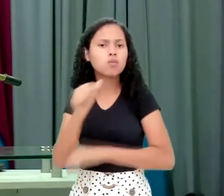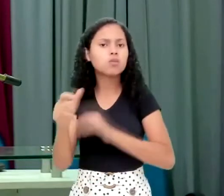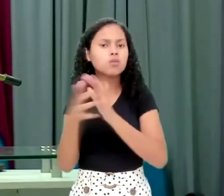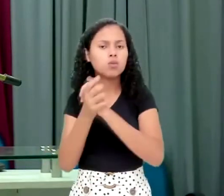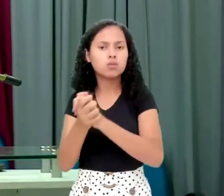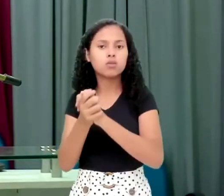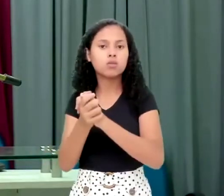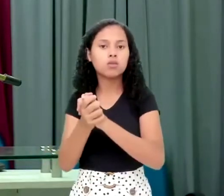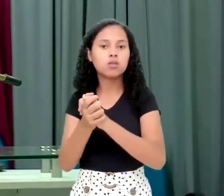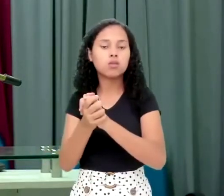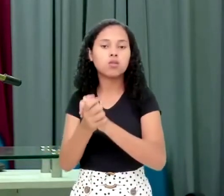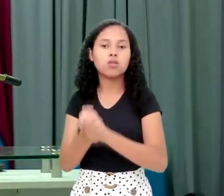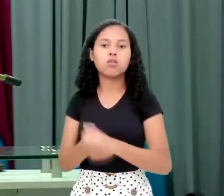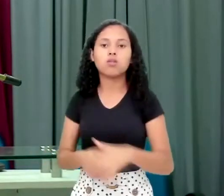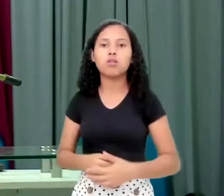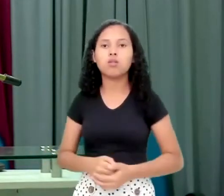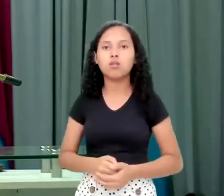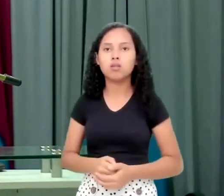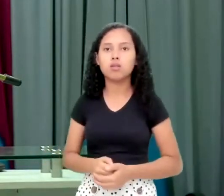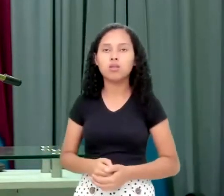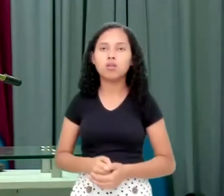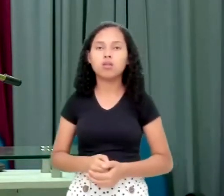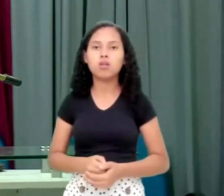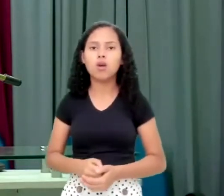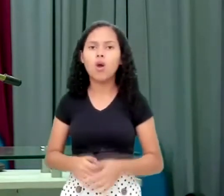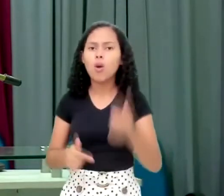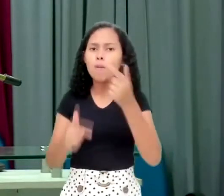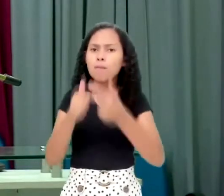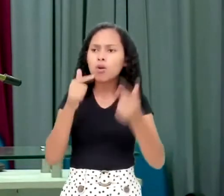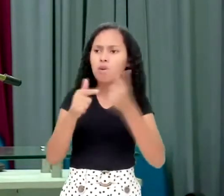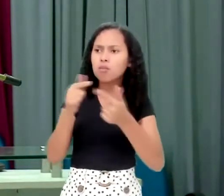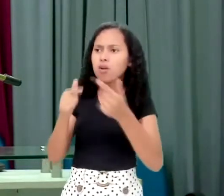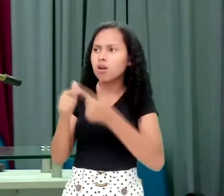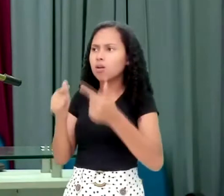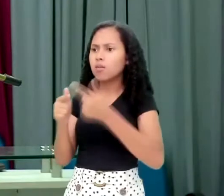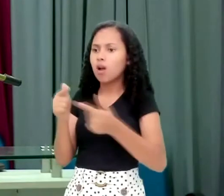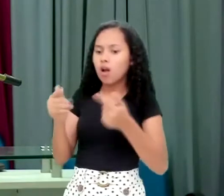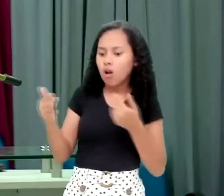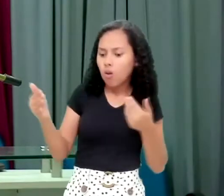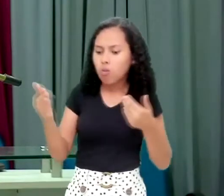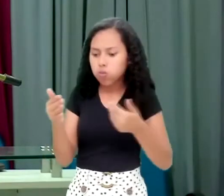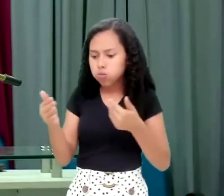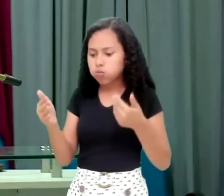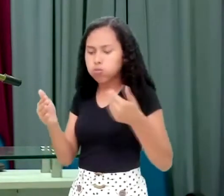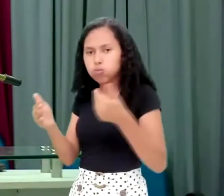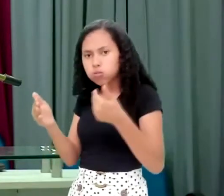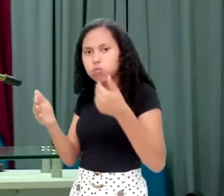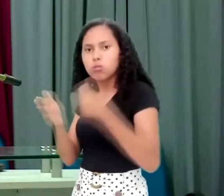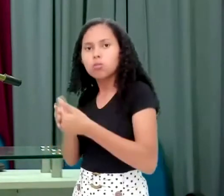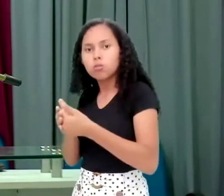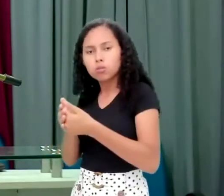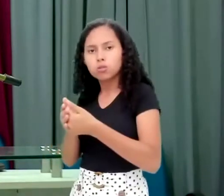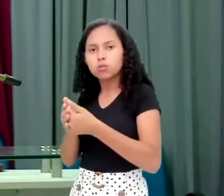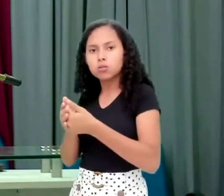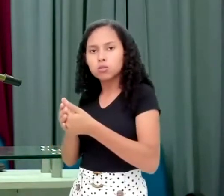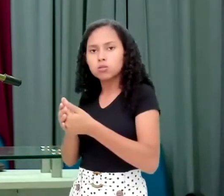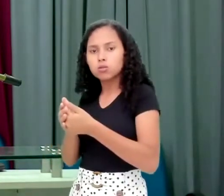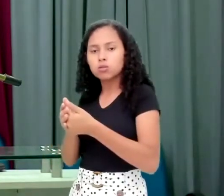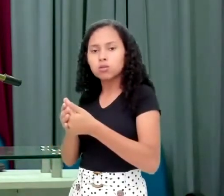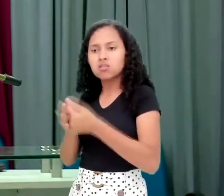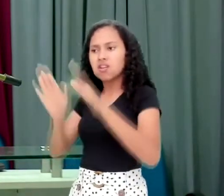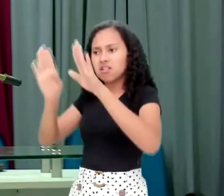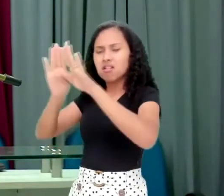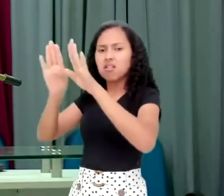Ou seja, o problema estava batendo na sua porta. O problema já havia chegado, a morte, o mal contra a casa